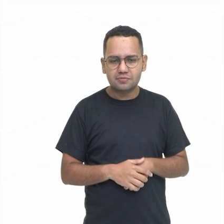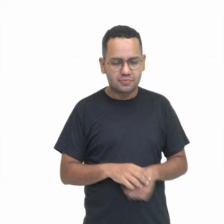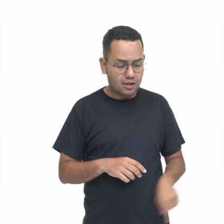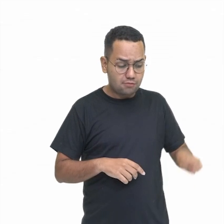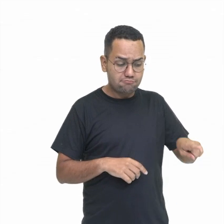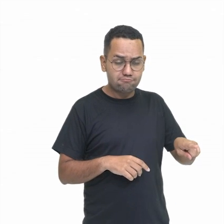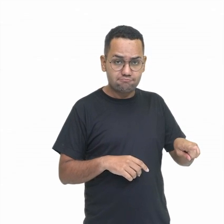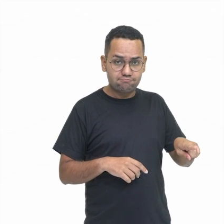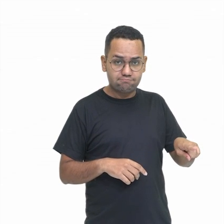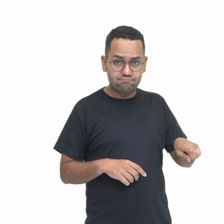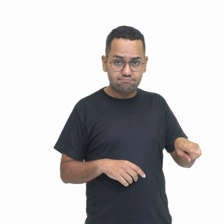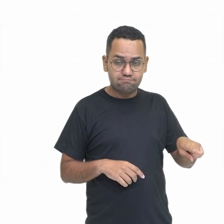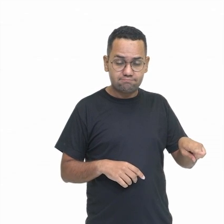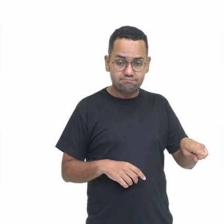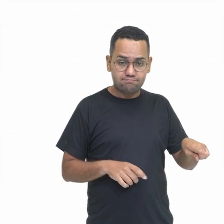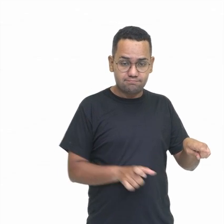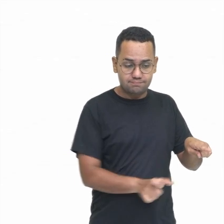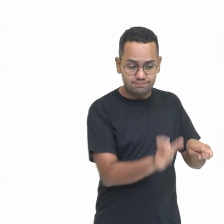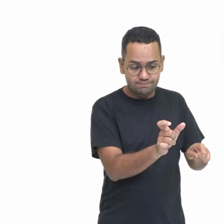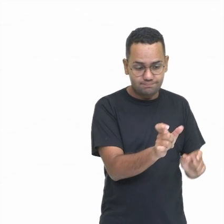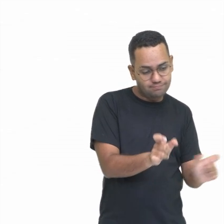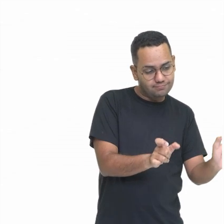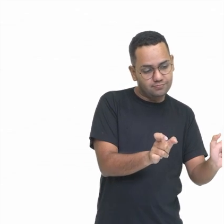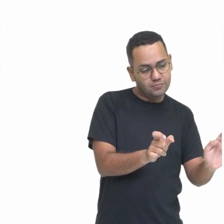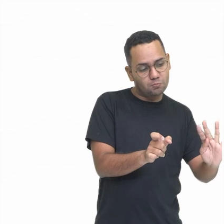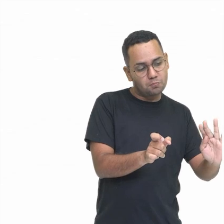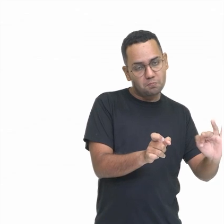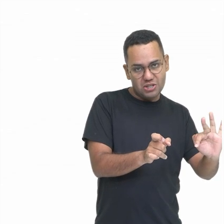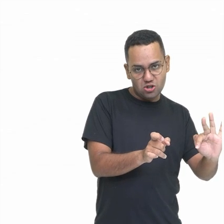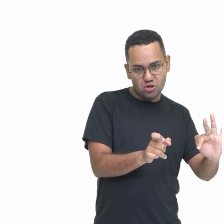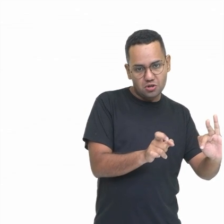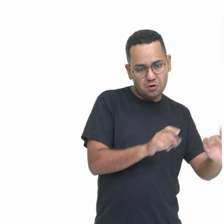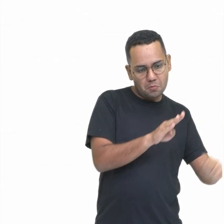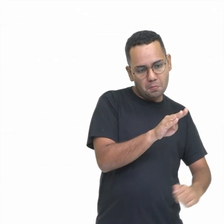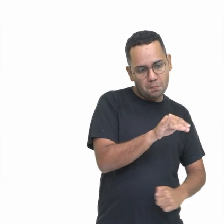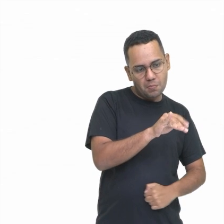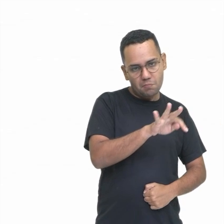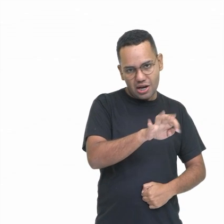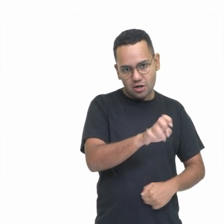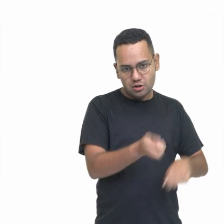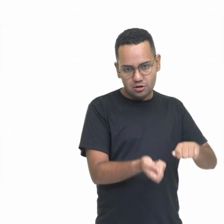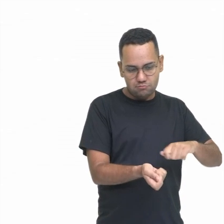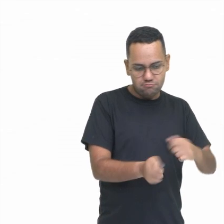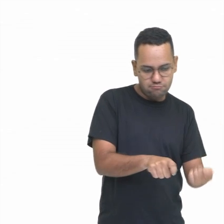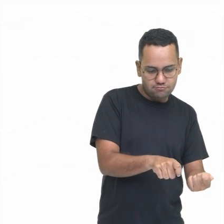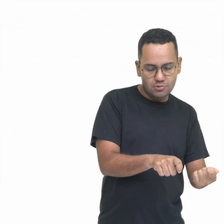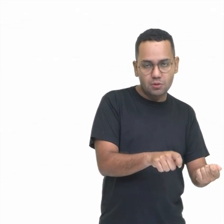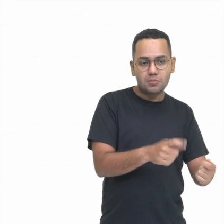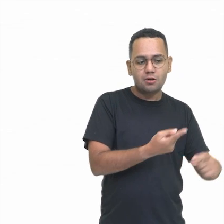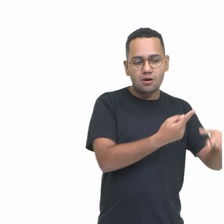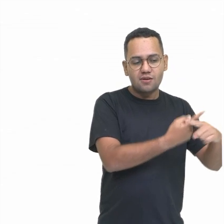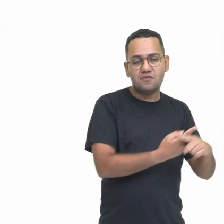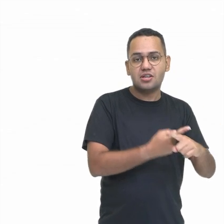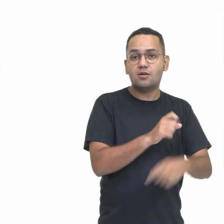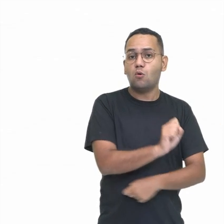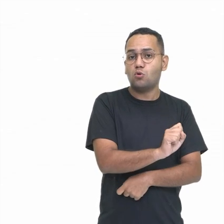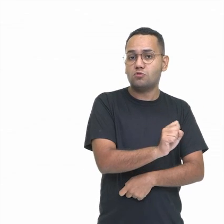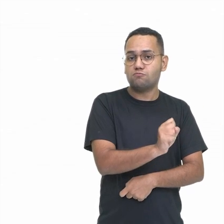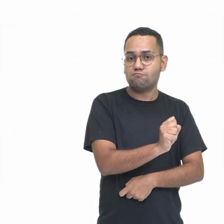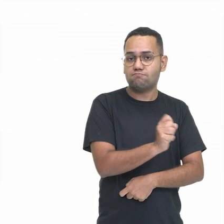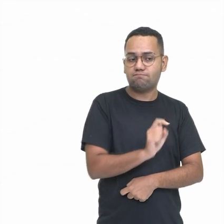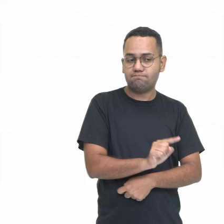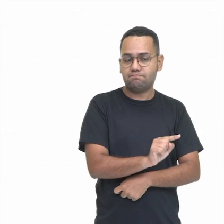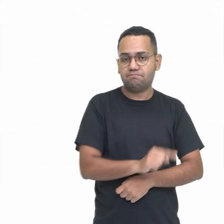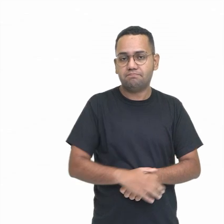aí é justamente quando você quer converter de byte para bit né você vai fazer uma multiplicação por oito